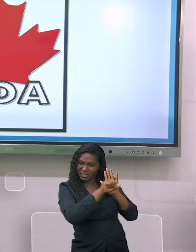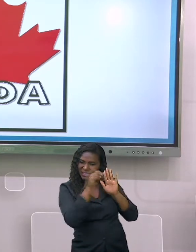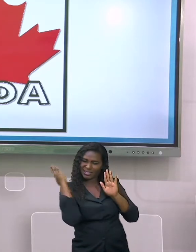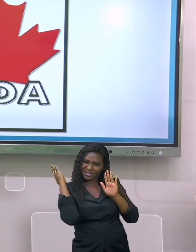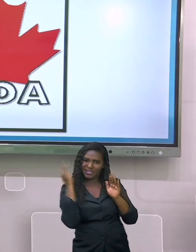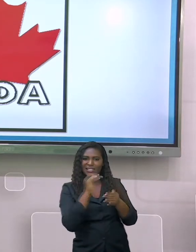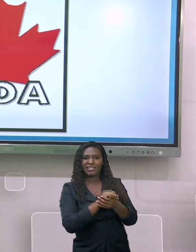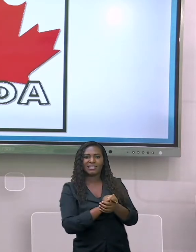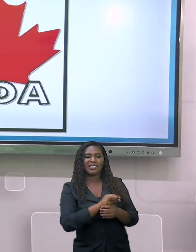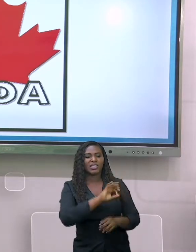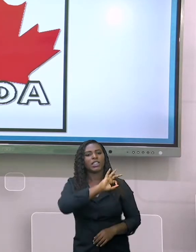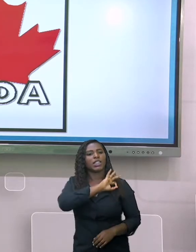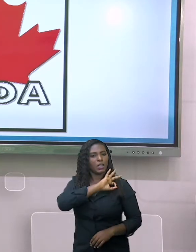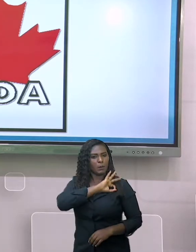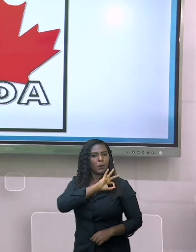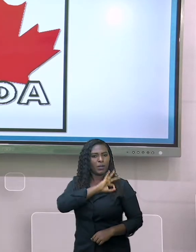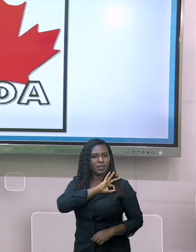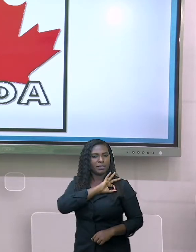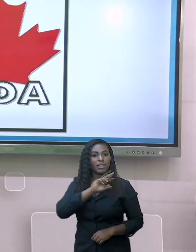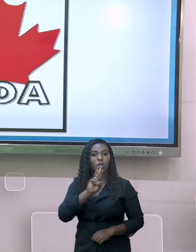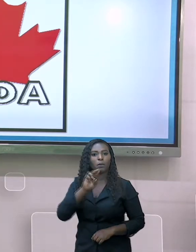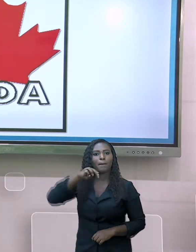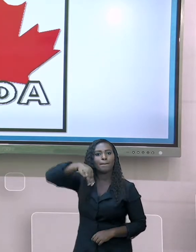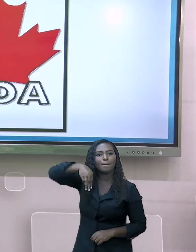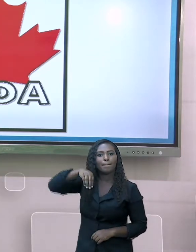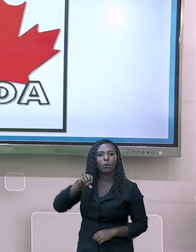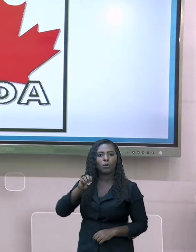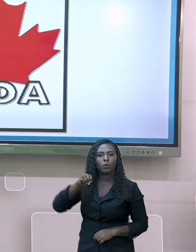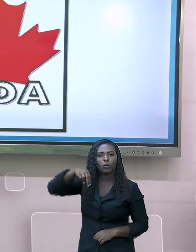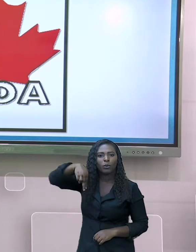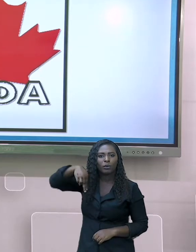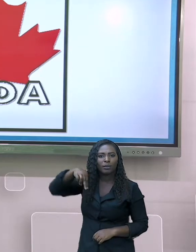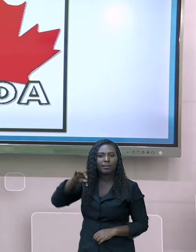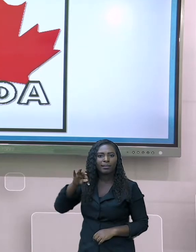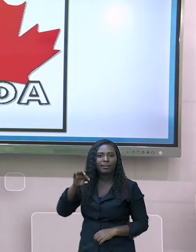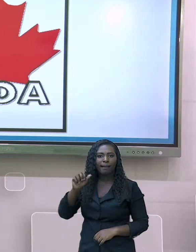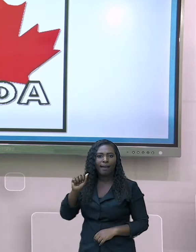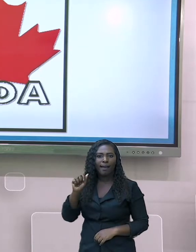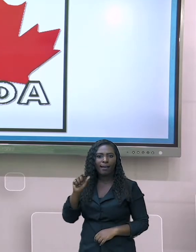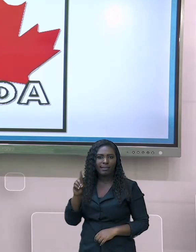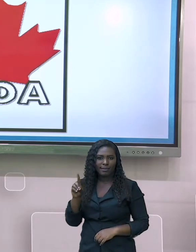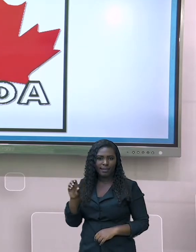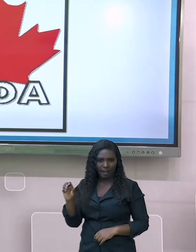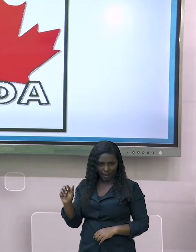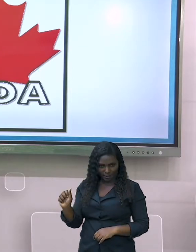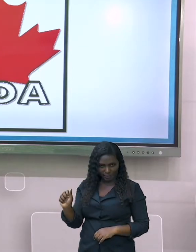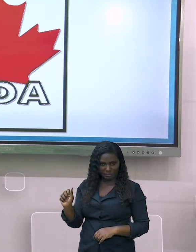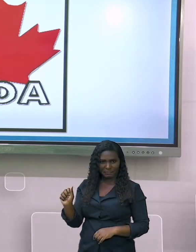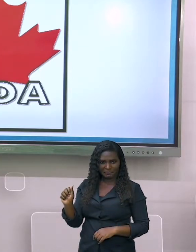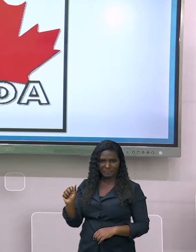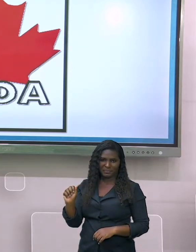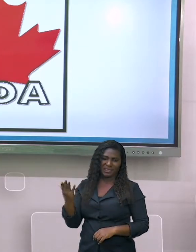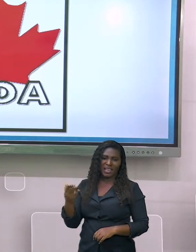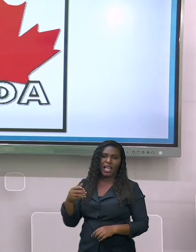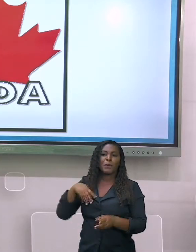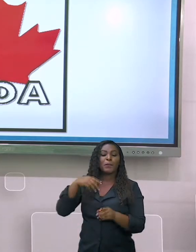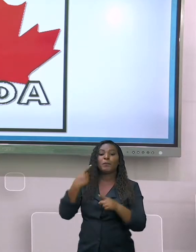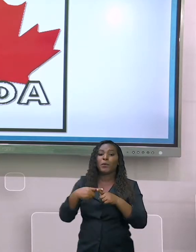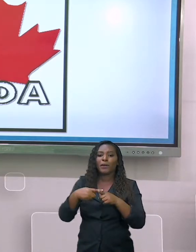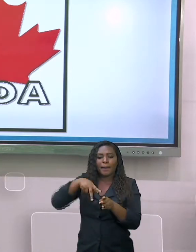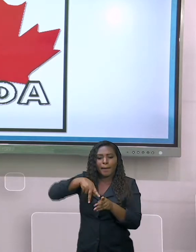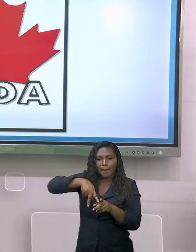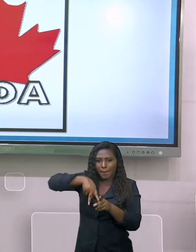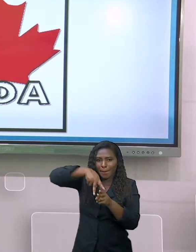é famosa e interessante, A bandeira, a cor que é utilizada na bandeira,